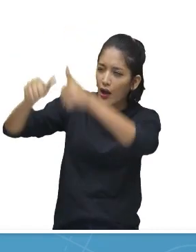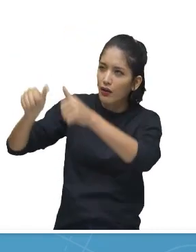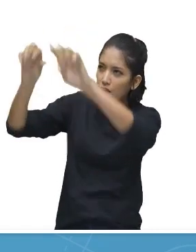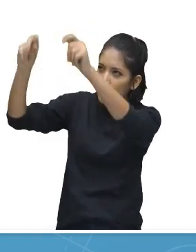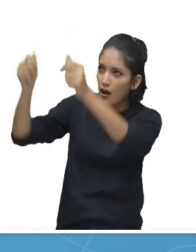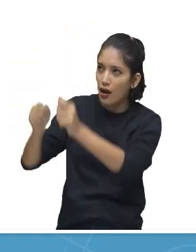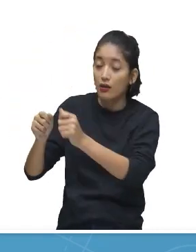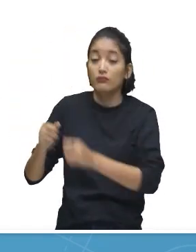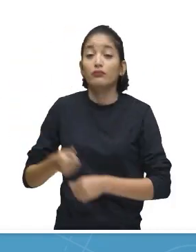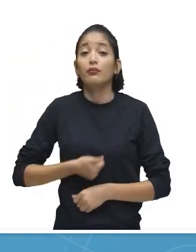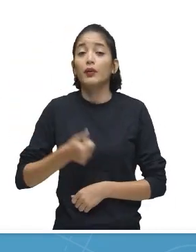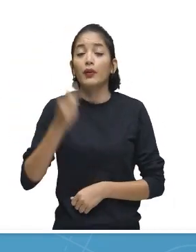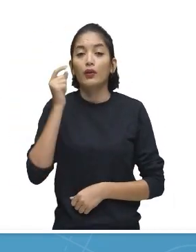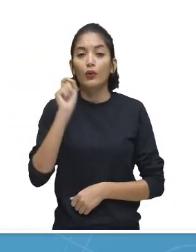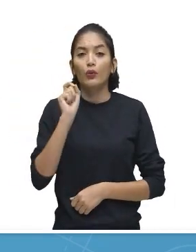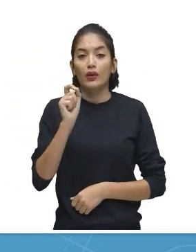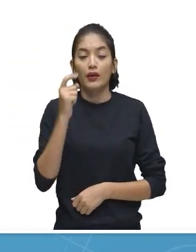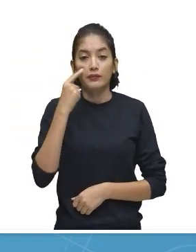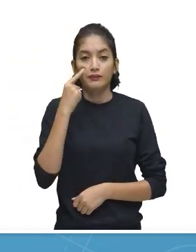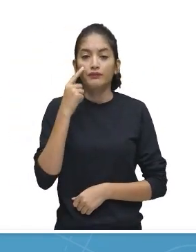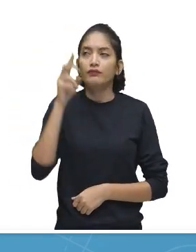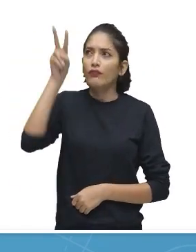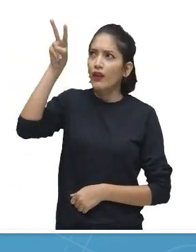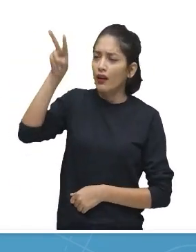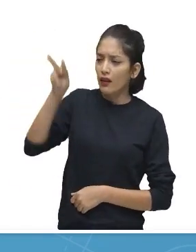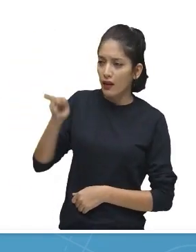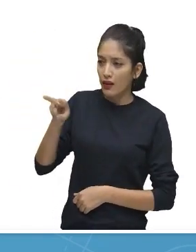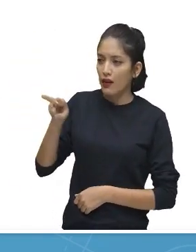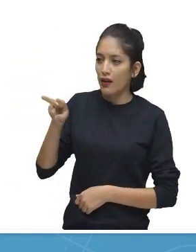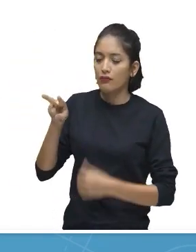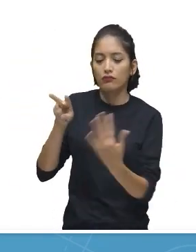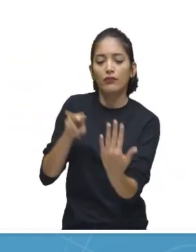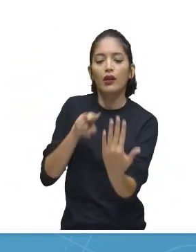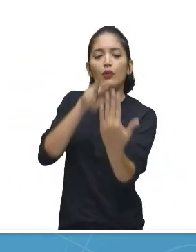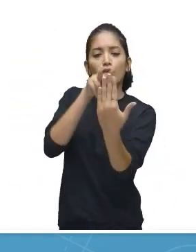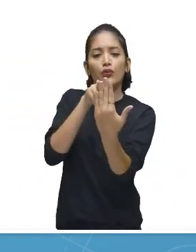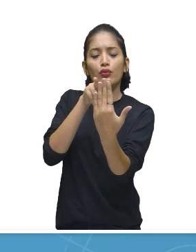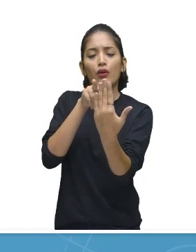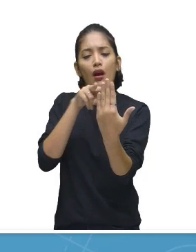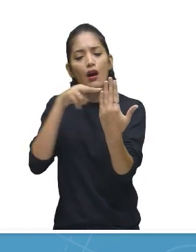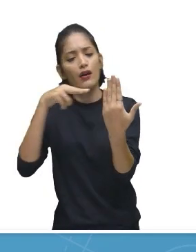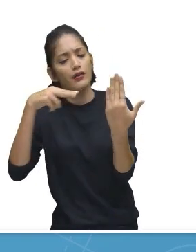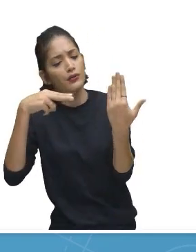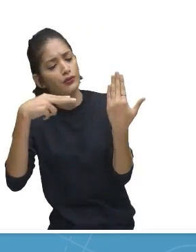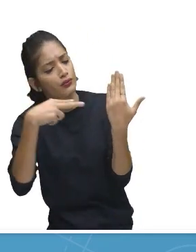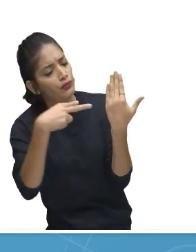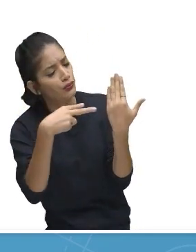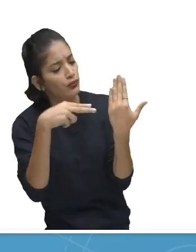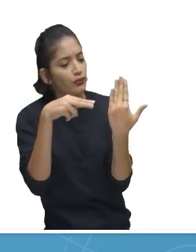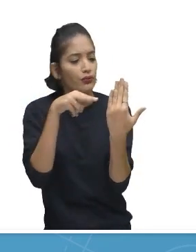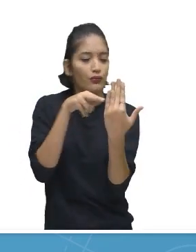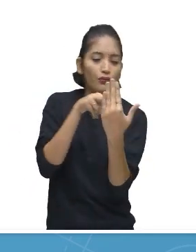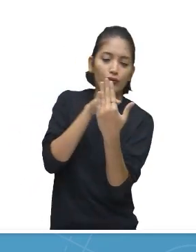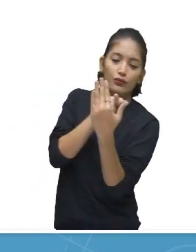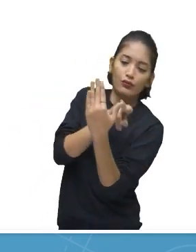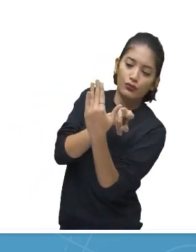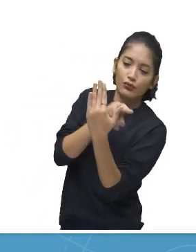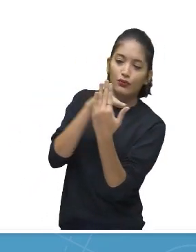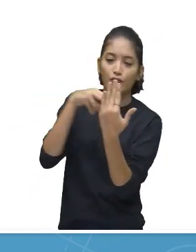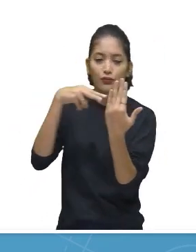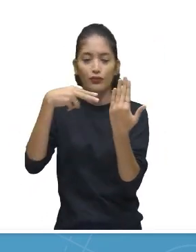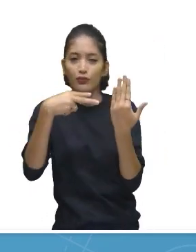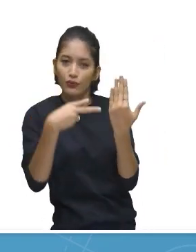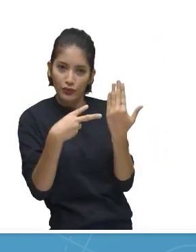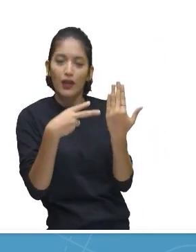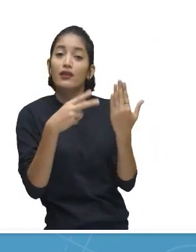escultura? Primeiramente, vocês analisam essa escultura de frente, depois vocês vão dar a volta. Aí vão do lado